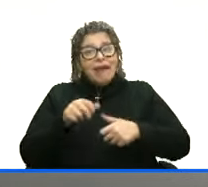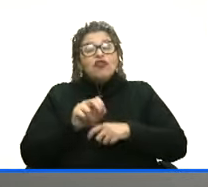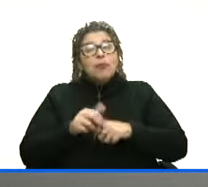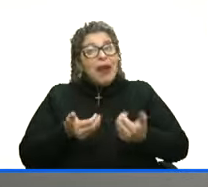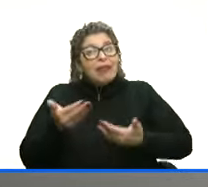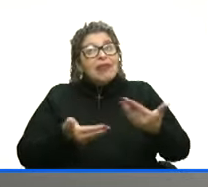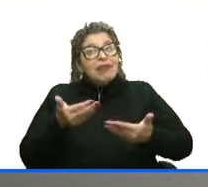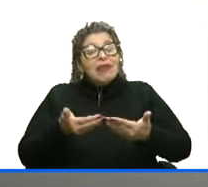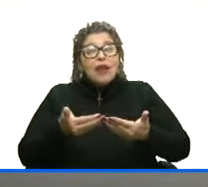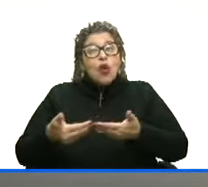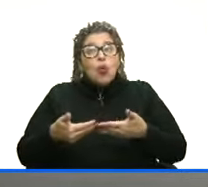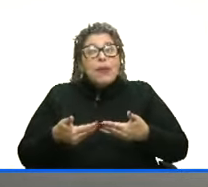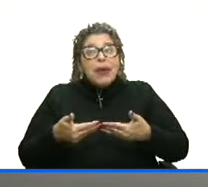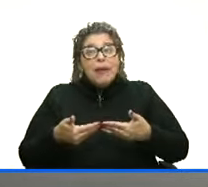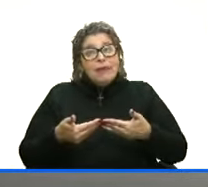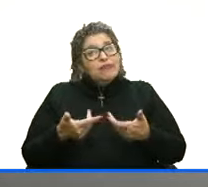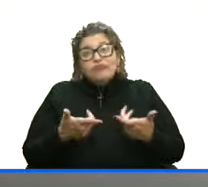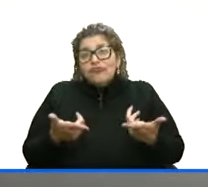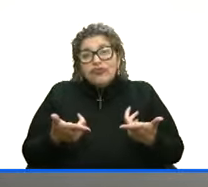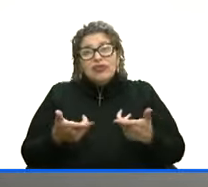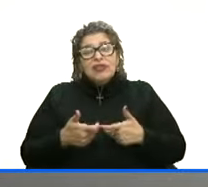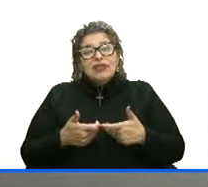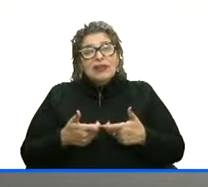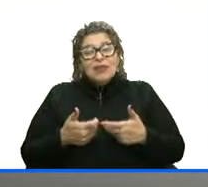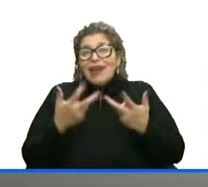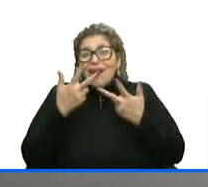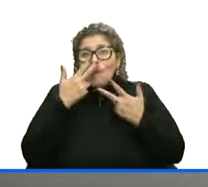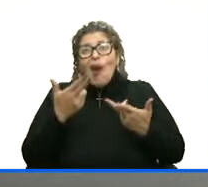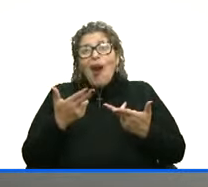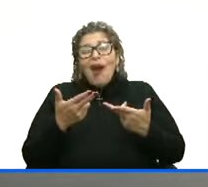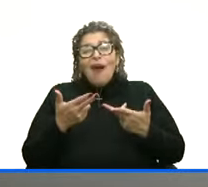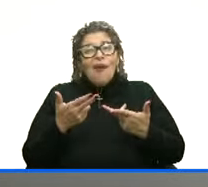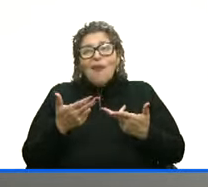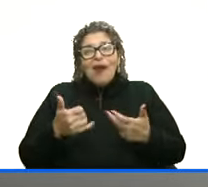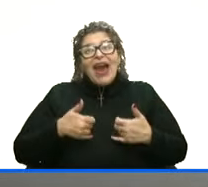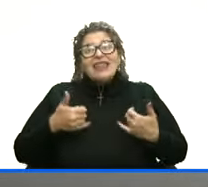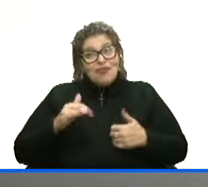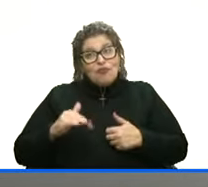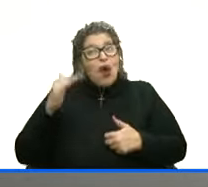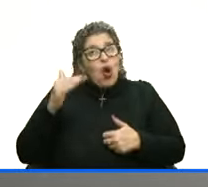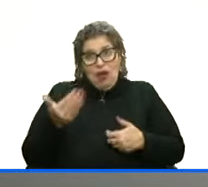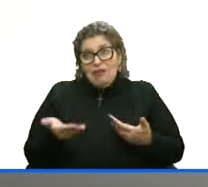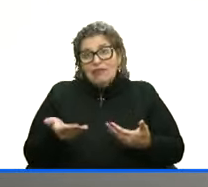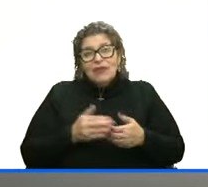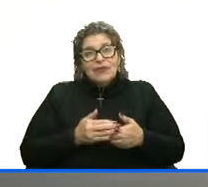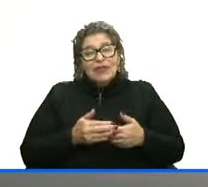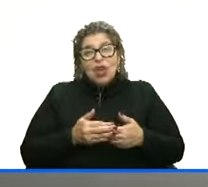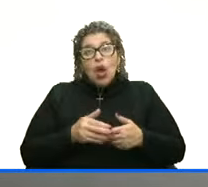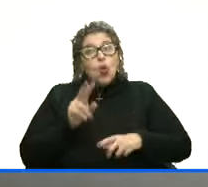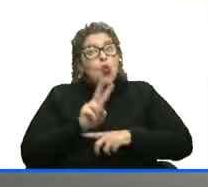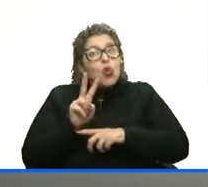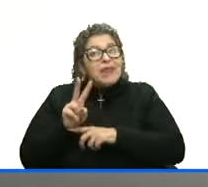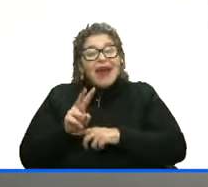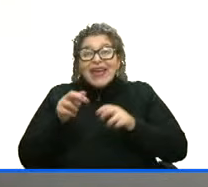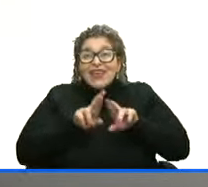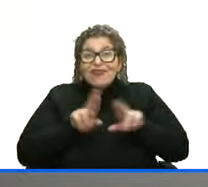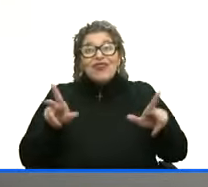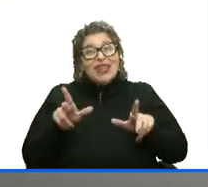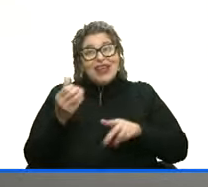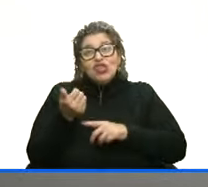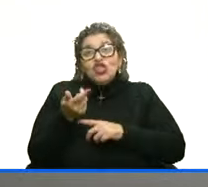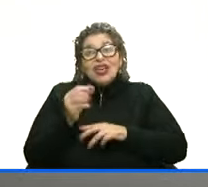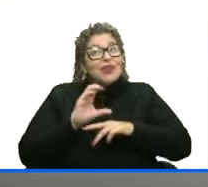atender um bebê. Entende? Não é a mesma coisa que atender o resto. Então, não pode ser o mesmo recurso, não